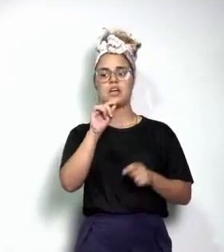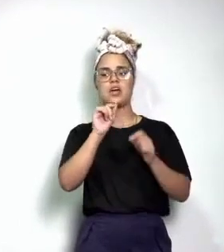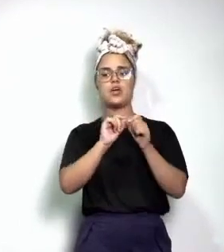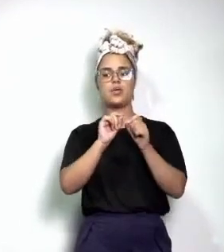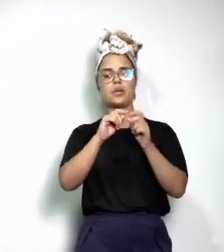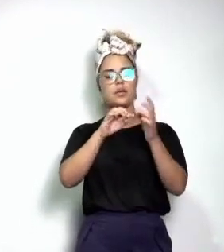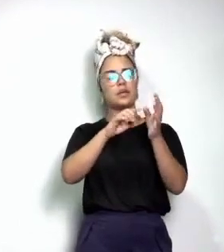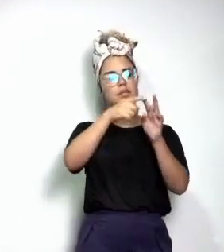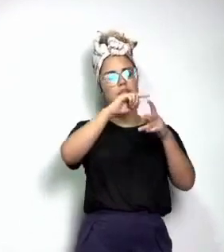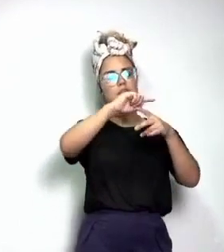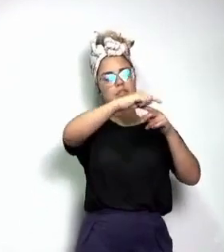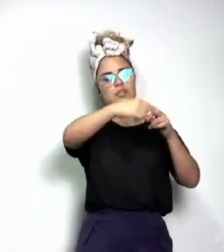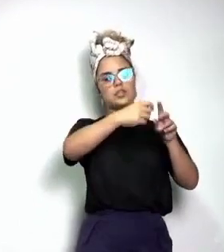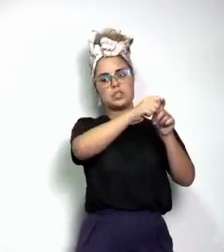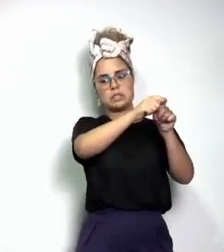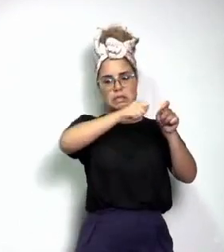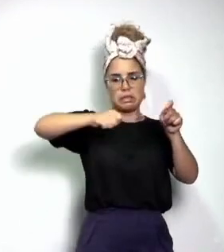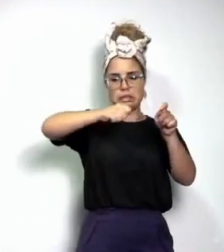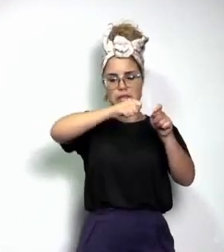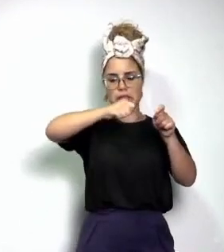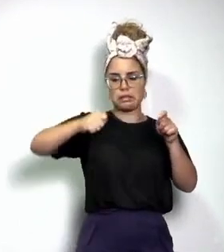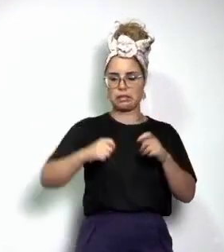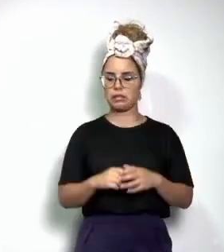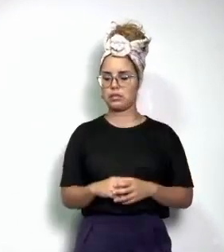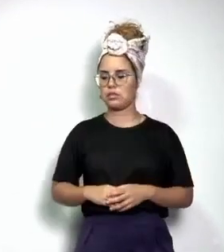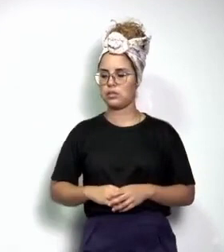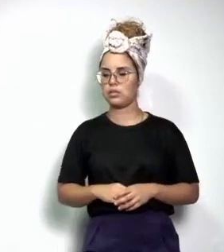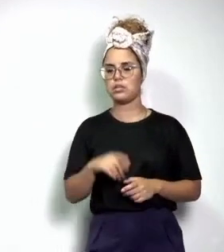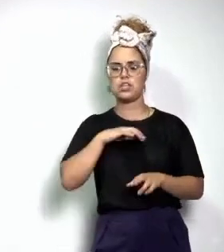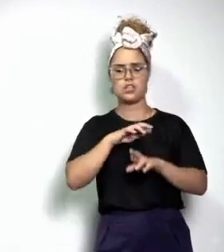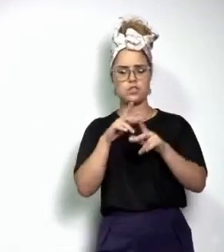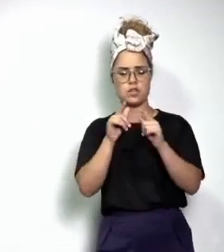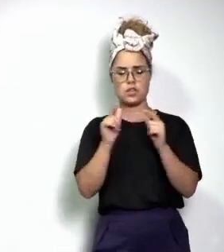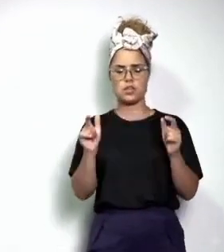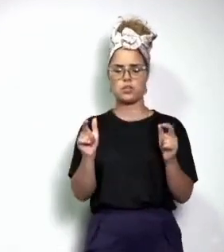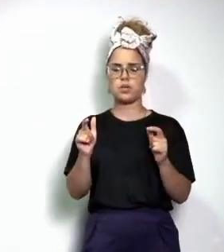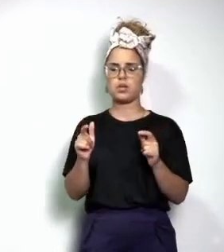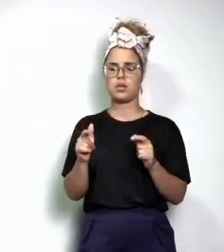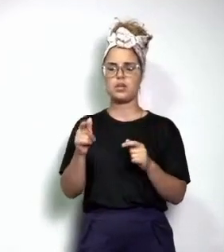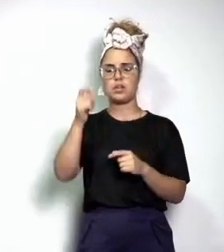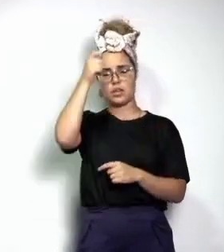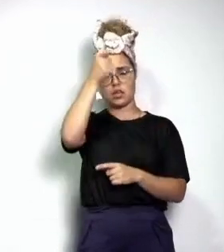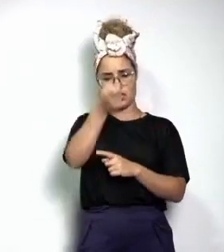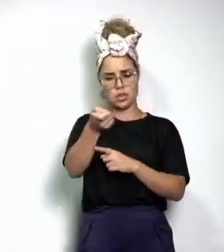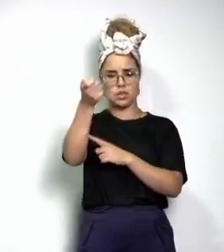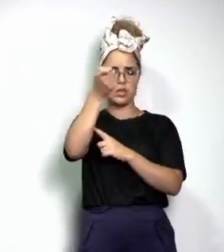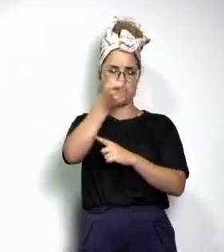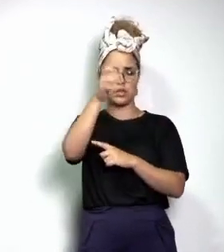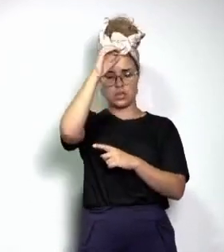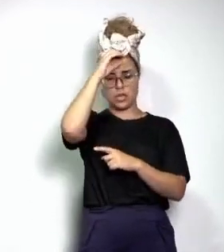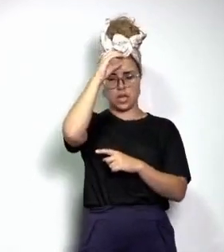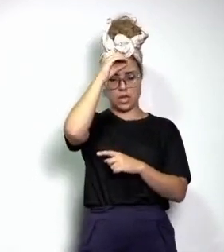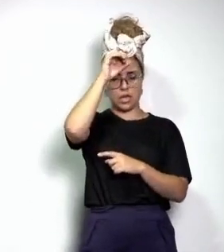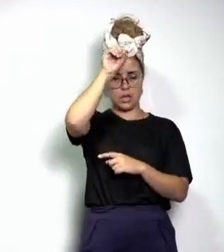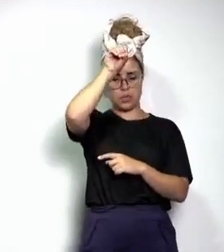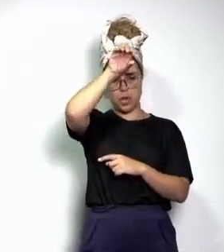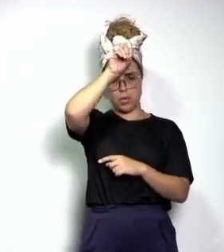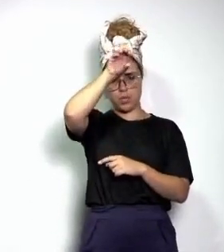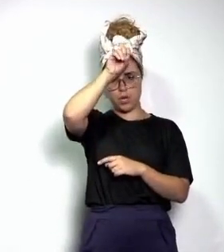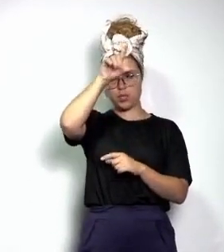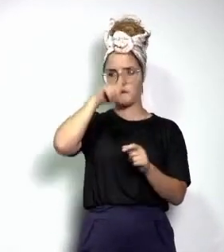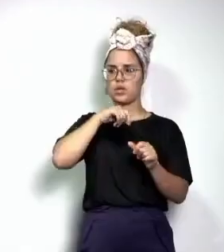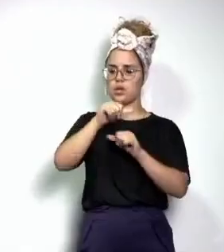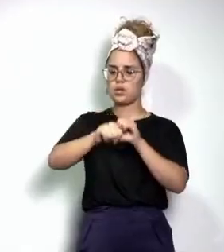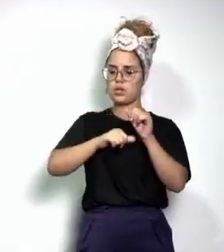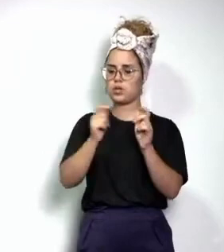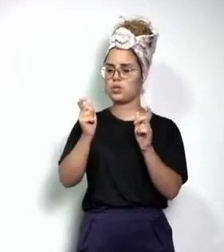Tem diversos tamanhos. O pano de câmera... Maglite lanterna, né? Pensar lanterna de cabeça e outras lanternas também, se a gente